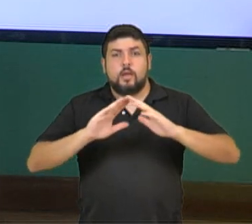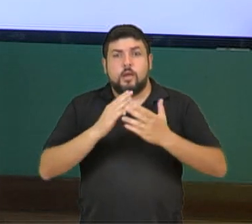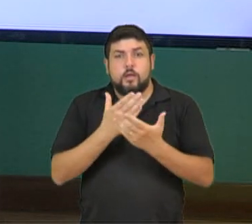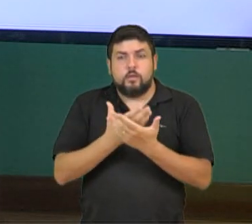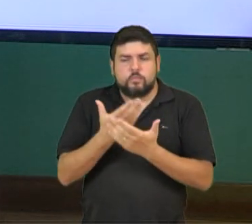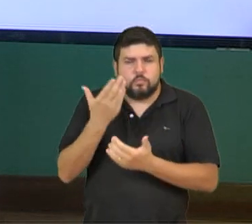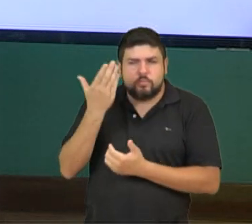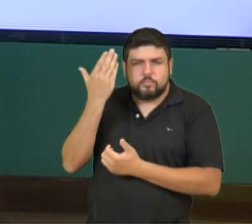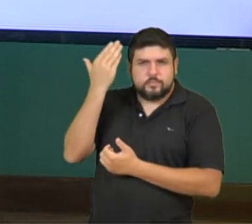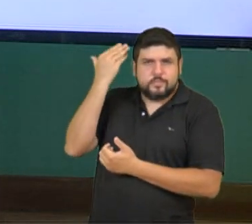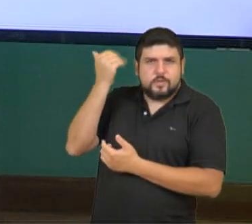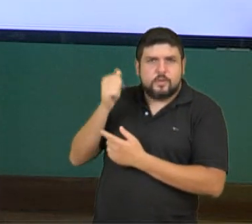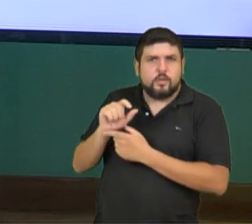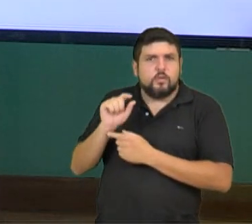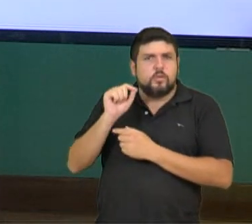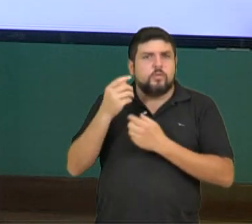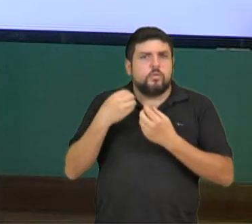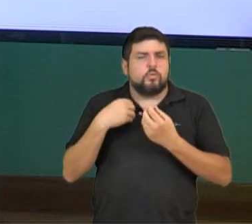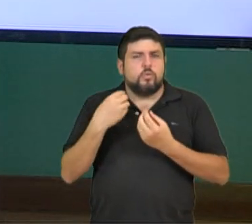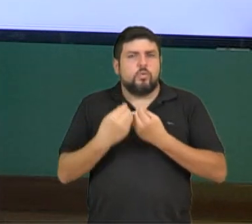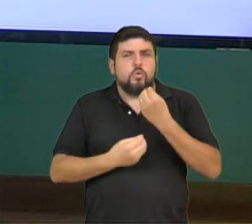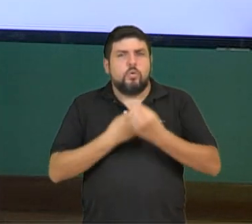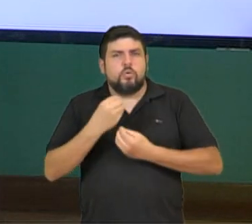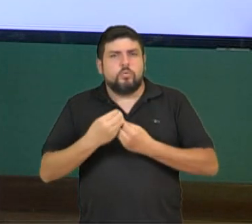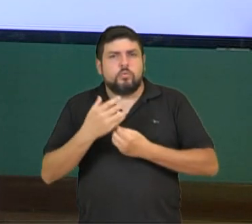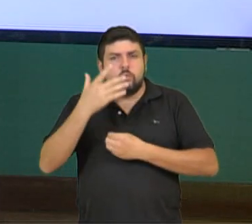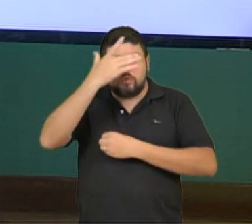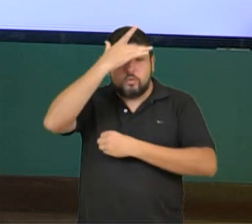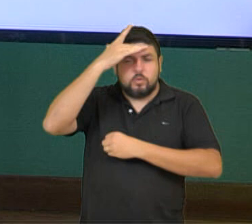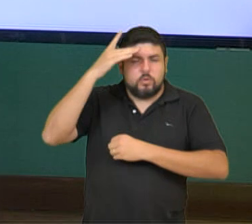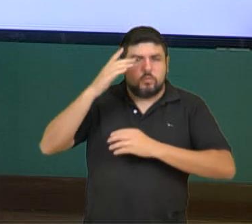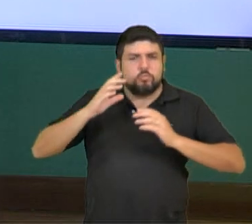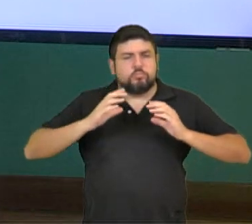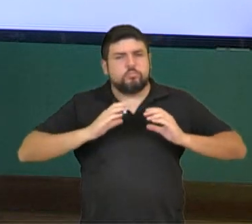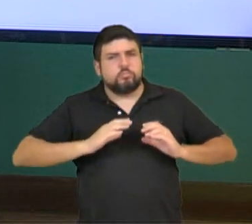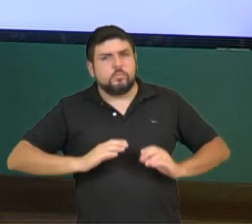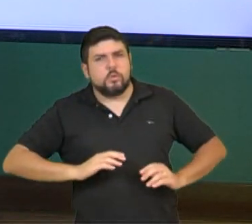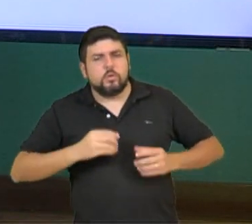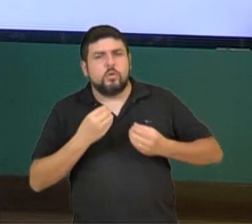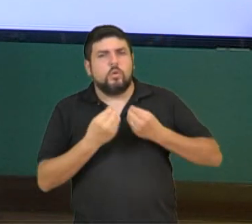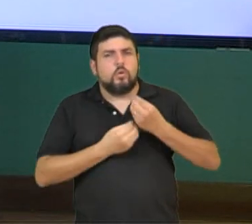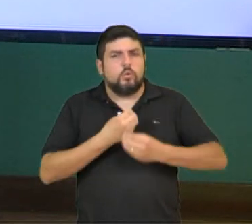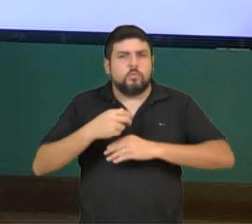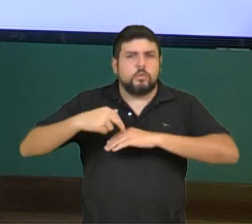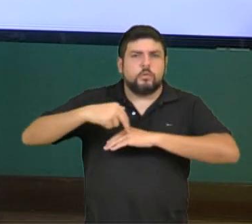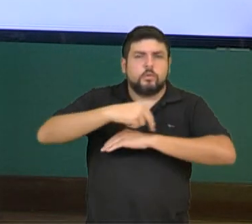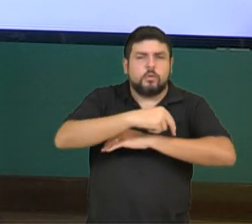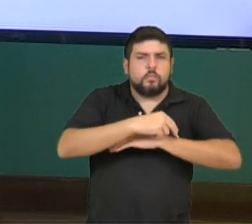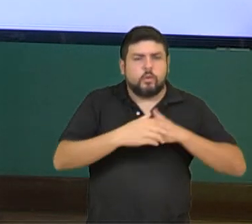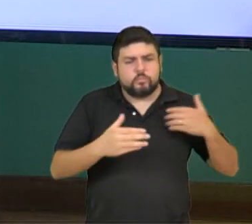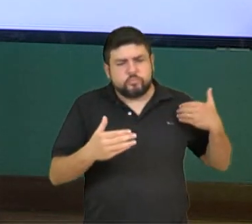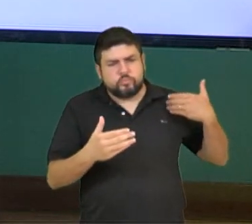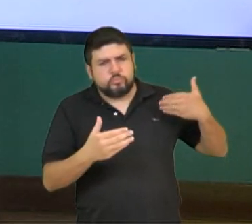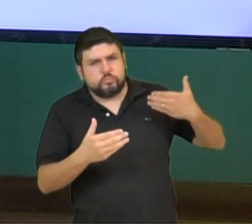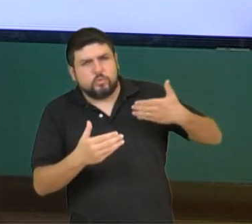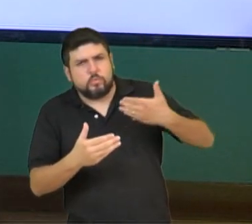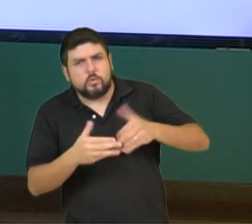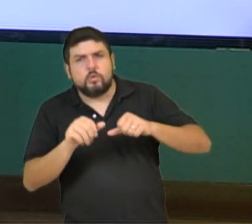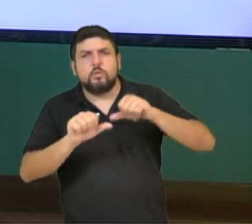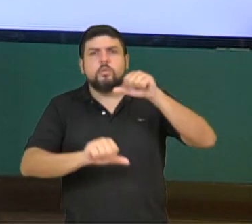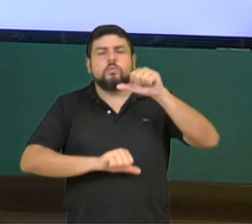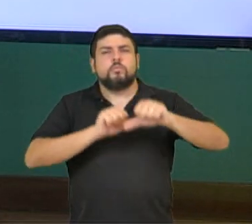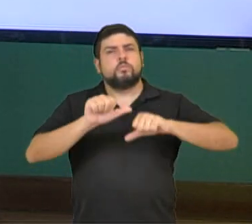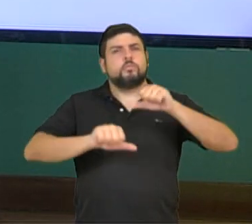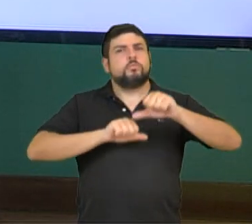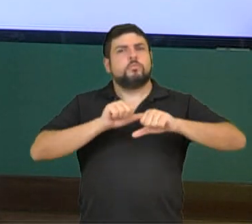de criança, a forma que as pessoas se comportam, a moda, elas já não são mais as mesmas. Não é a mesma no